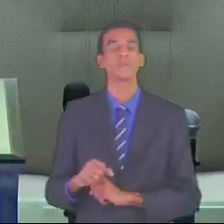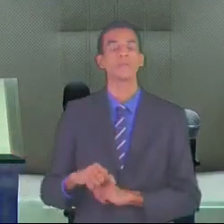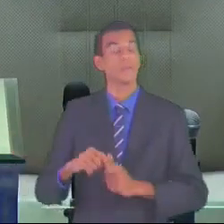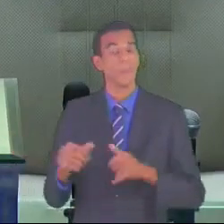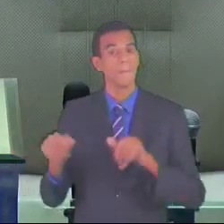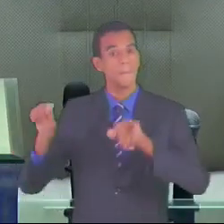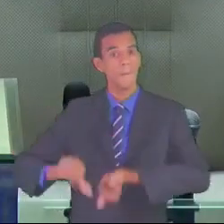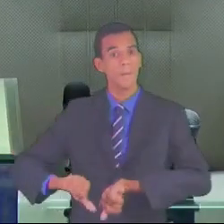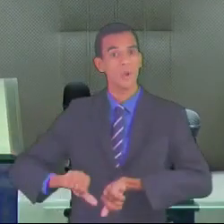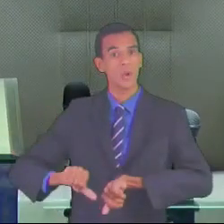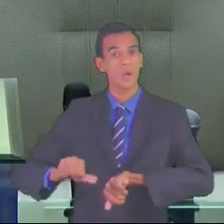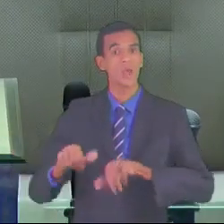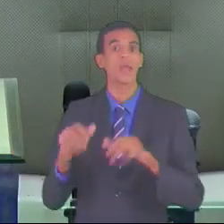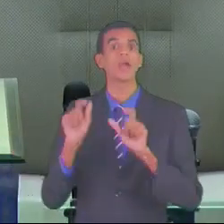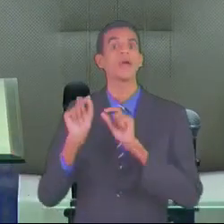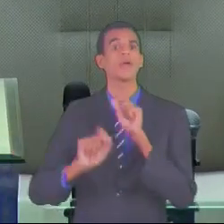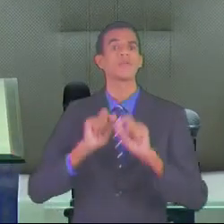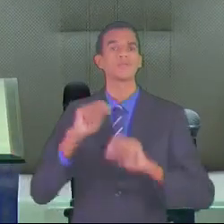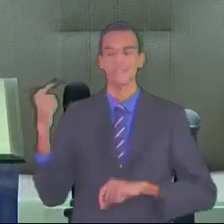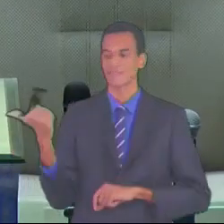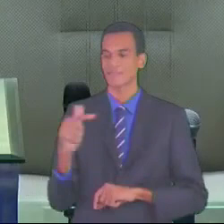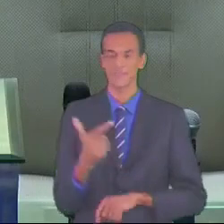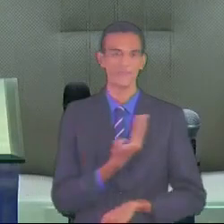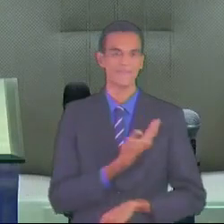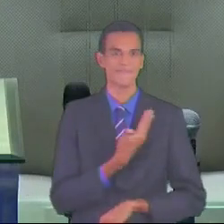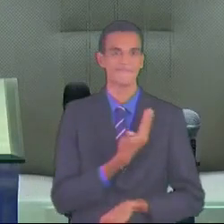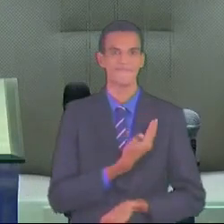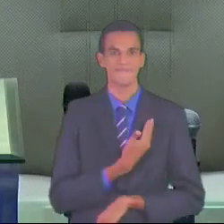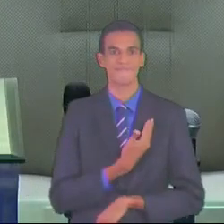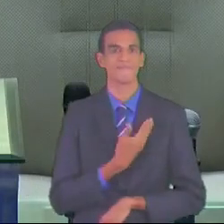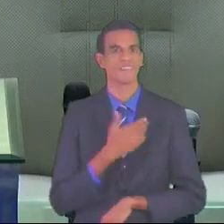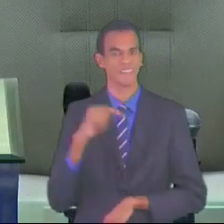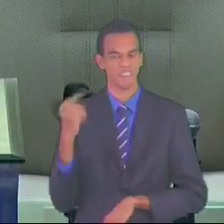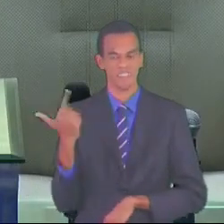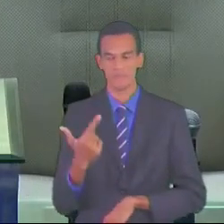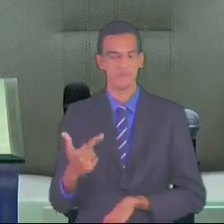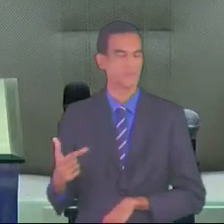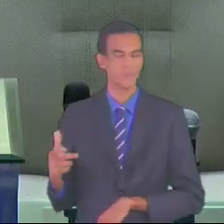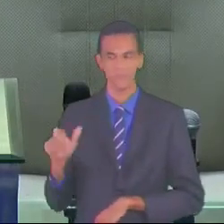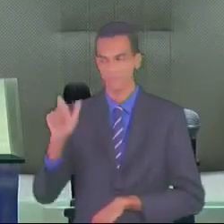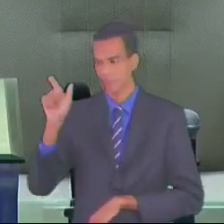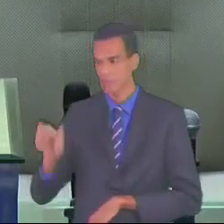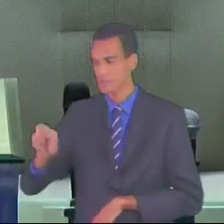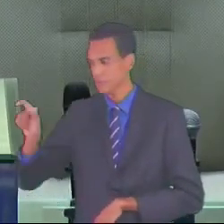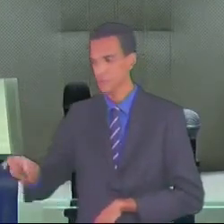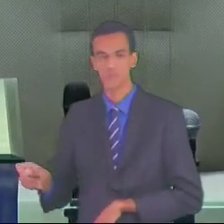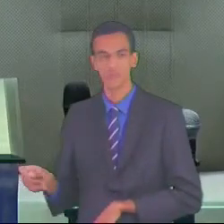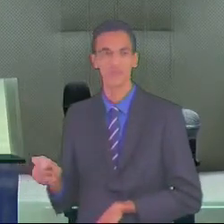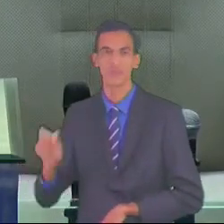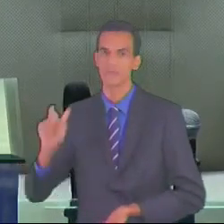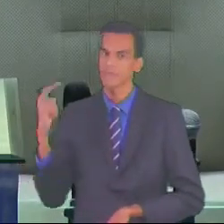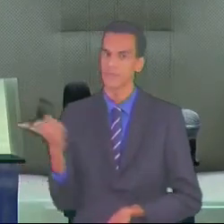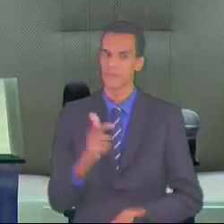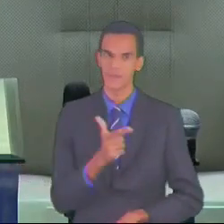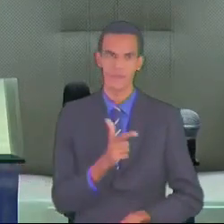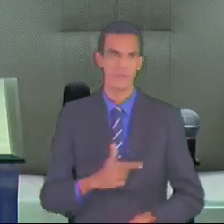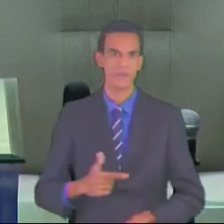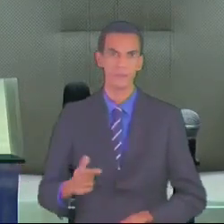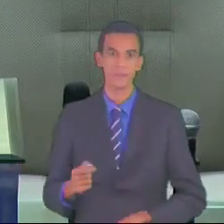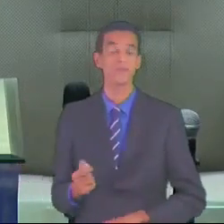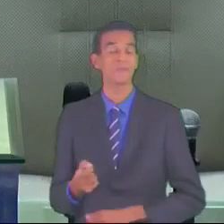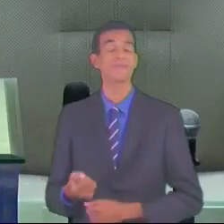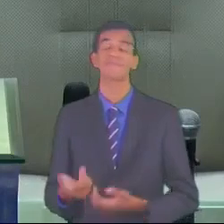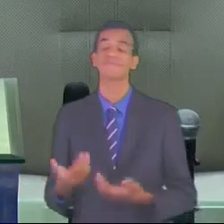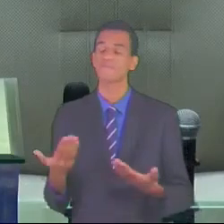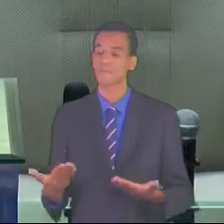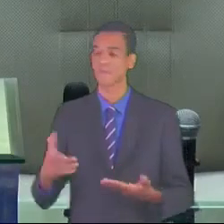que tem é não ter companhia, não ter amigos. A pior coisa que tem é não ter companheiros, não